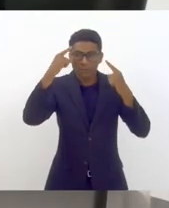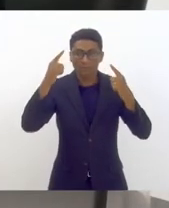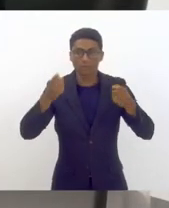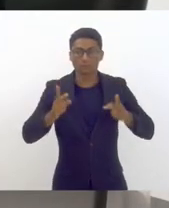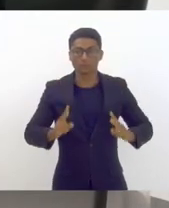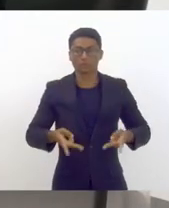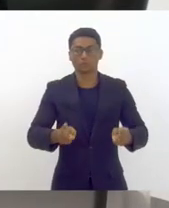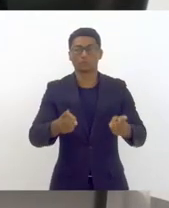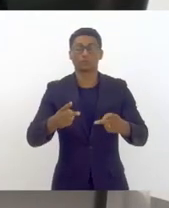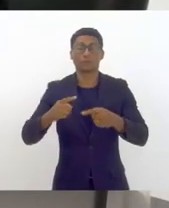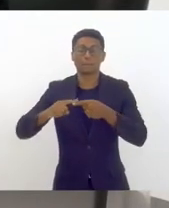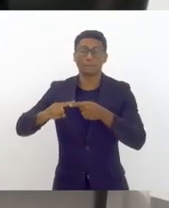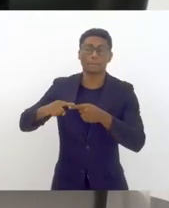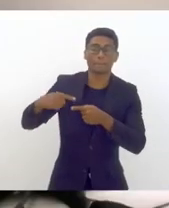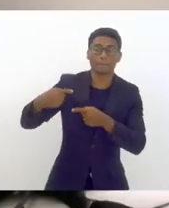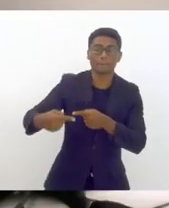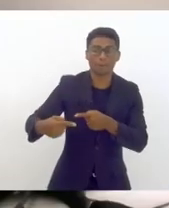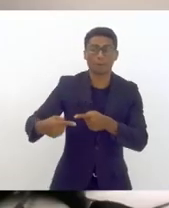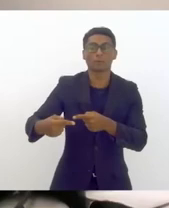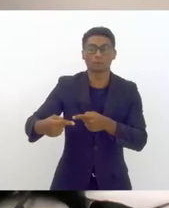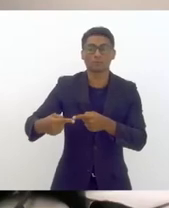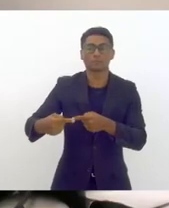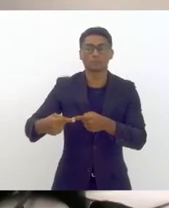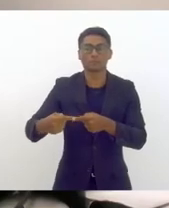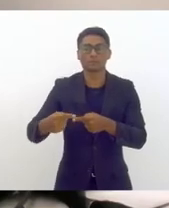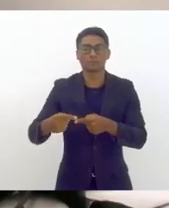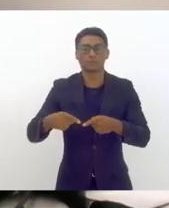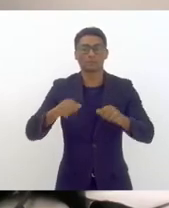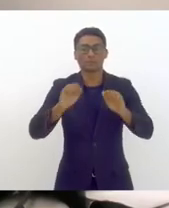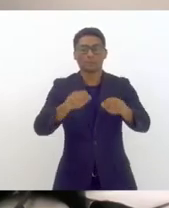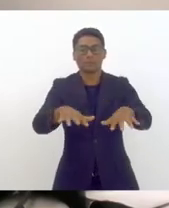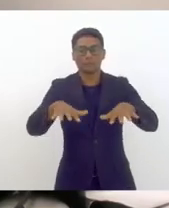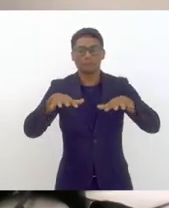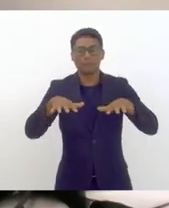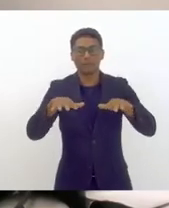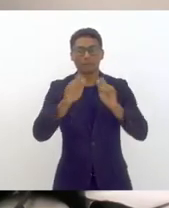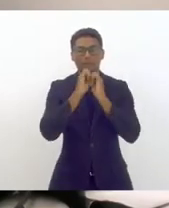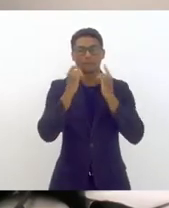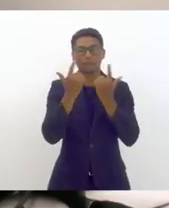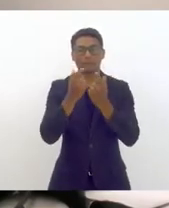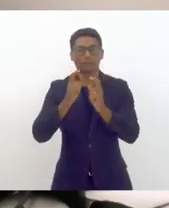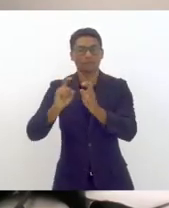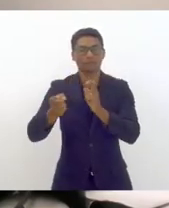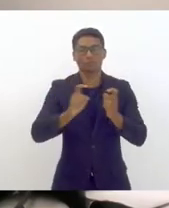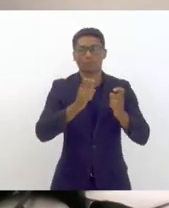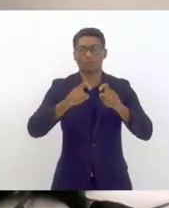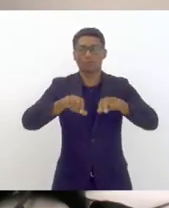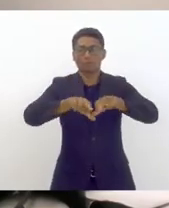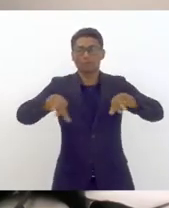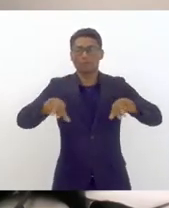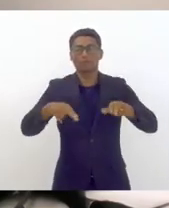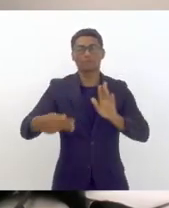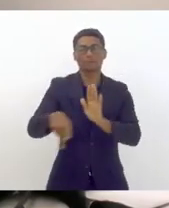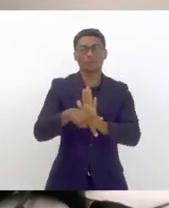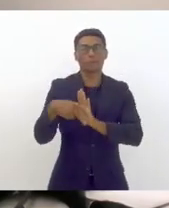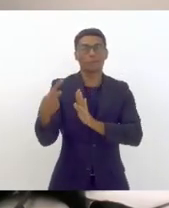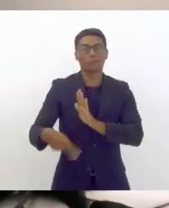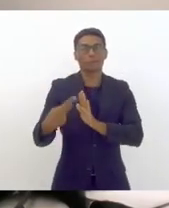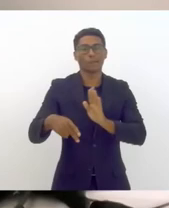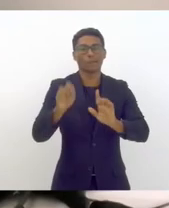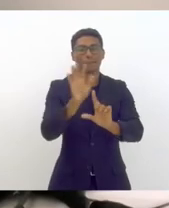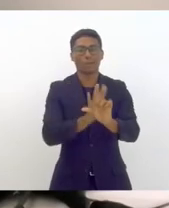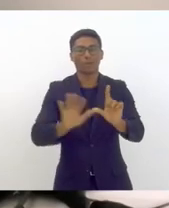próxima legislatura a gente tenha, se Deus permitir, no plenário da Assembleia Legislativa, muitas discussões provenientes dessa plataforma